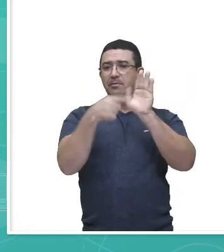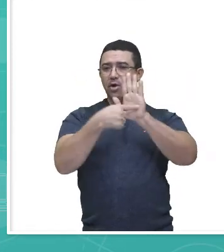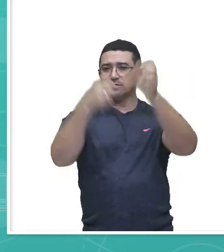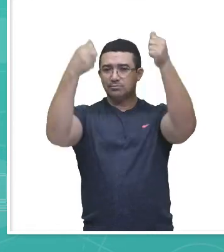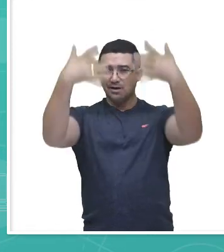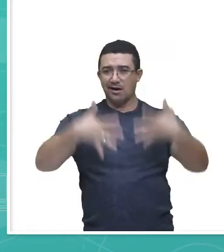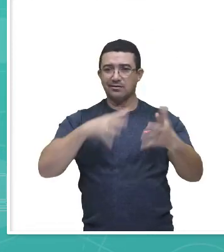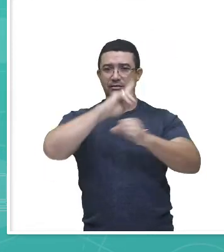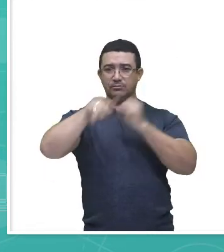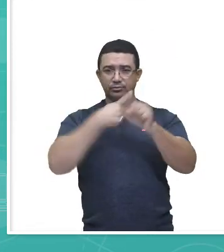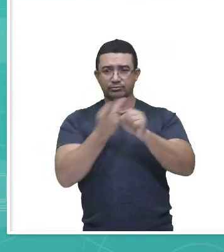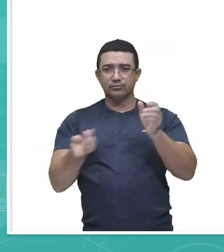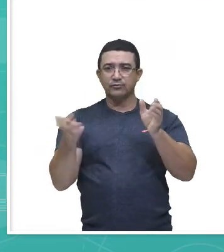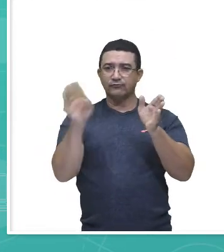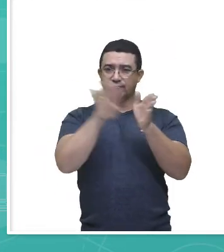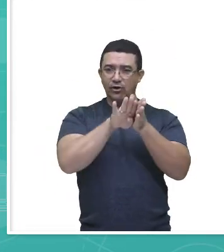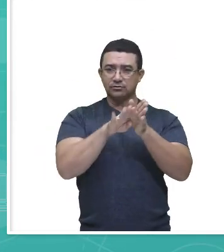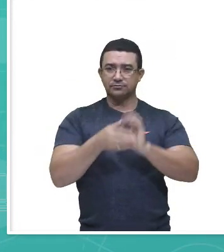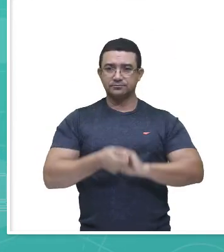corrigir. Até mais.